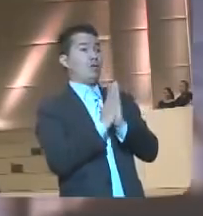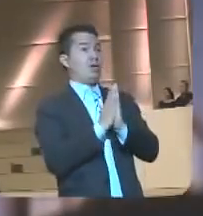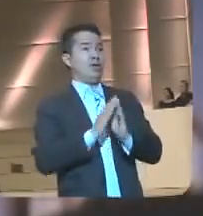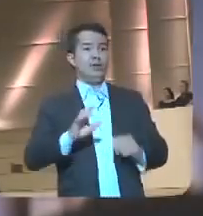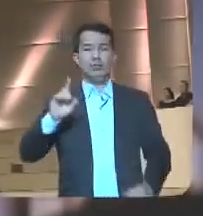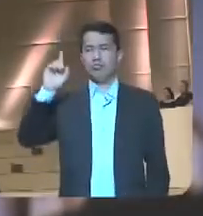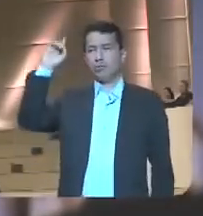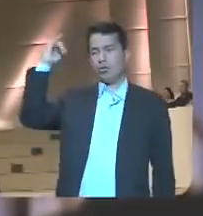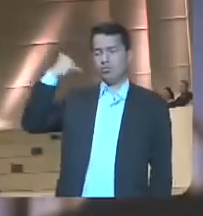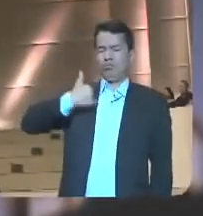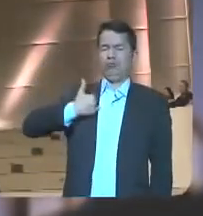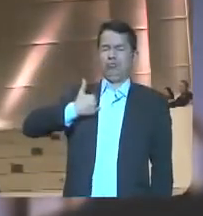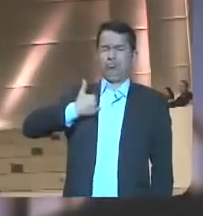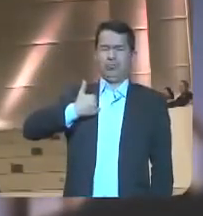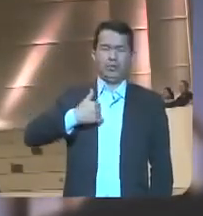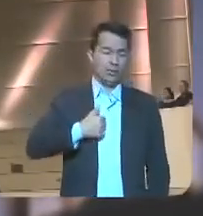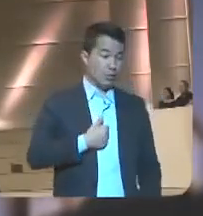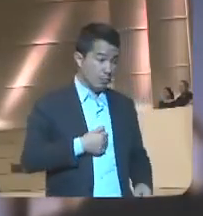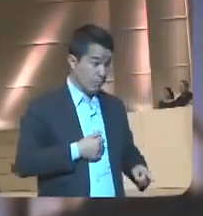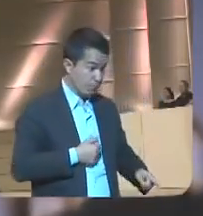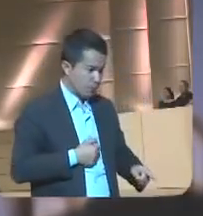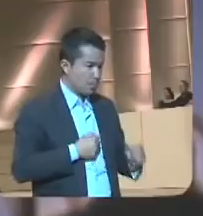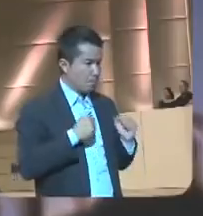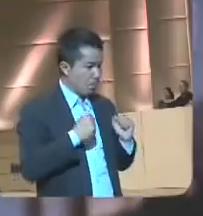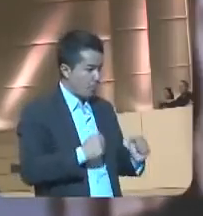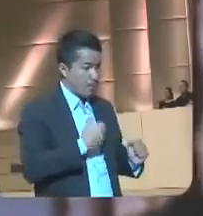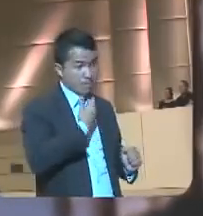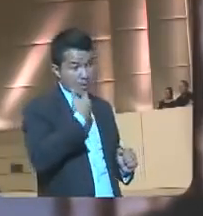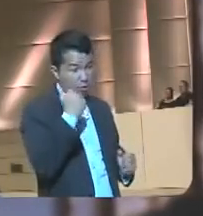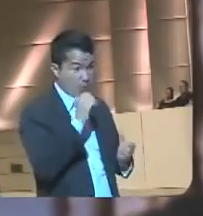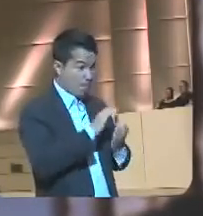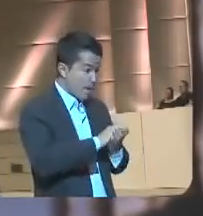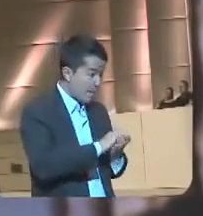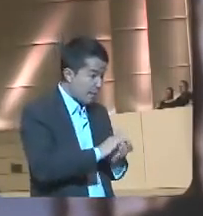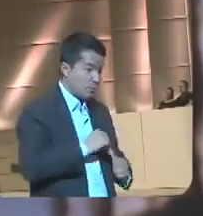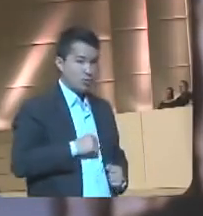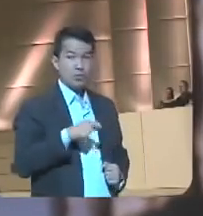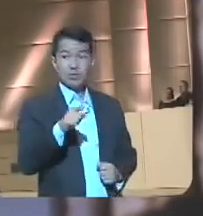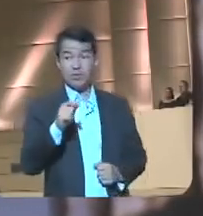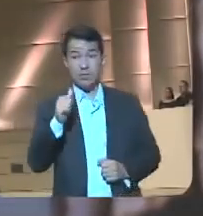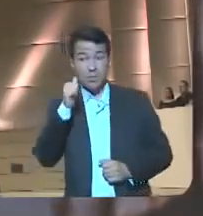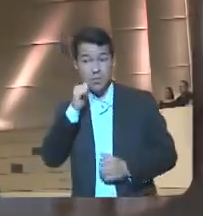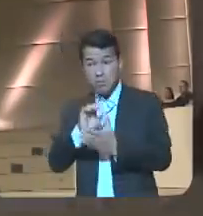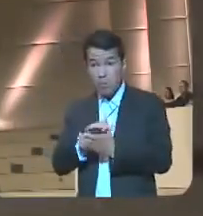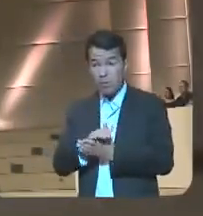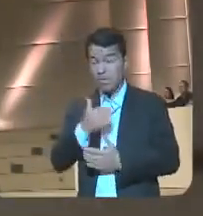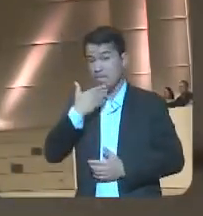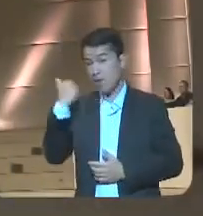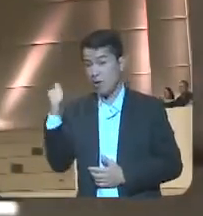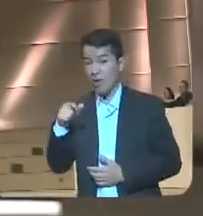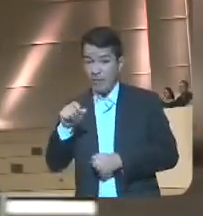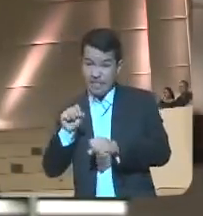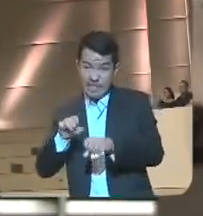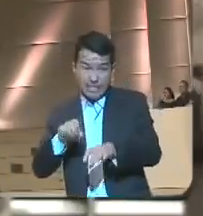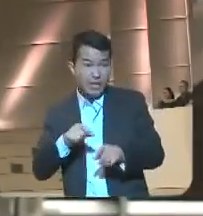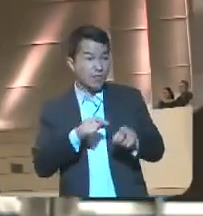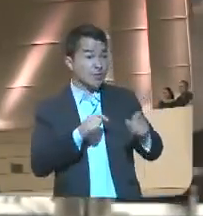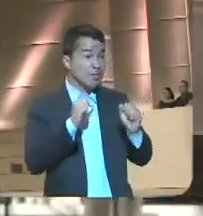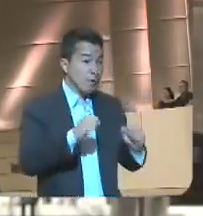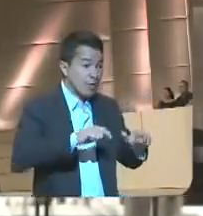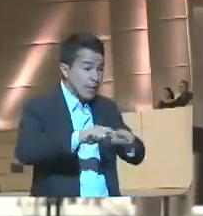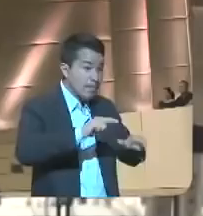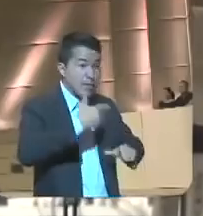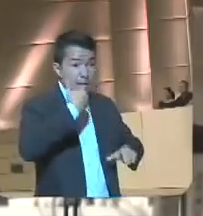ensina como seu marido e lhe ensina como ser esposa e lhe ensina como ser pessoa de negócios ele ensina como trabalhar melhor